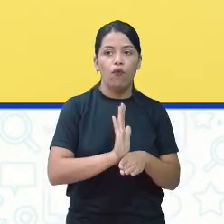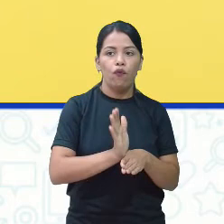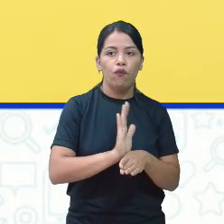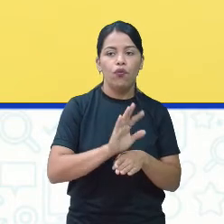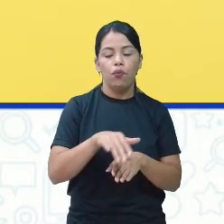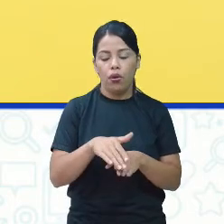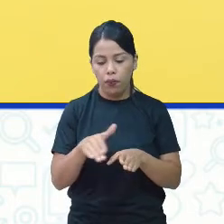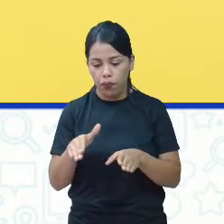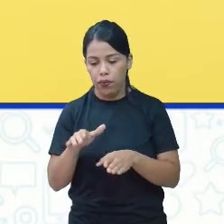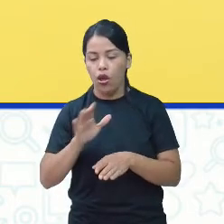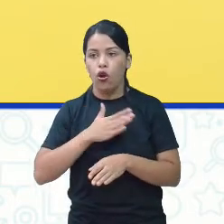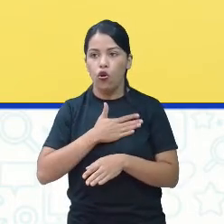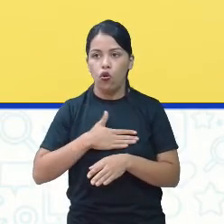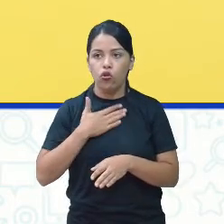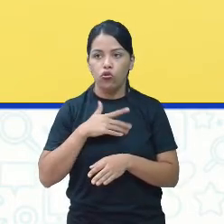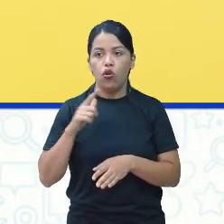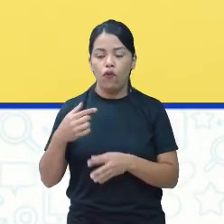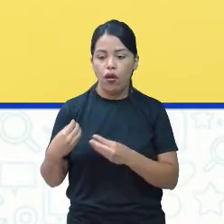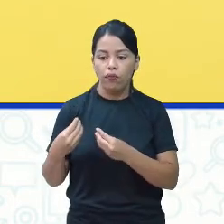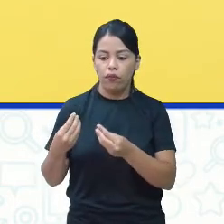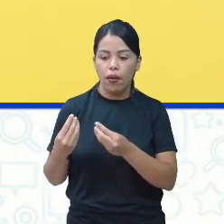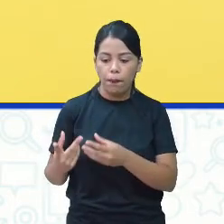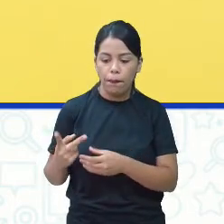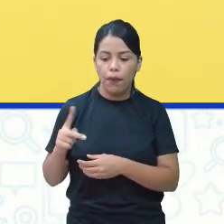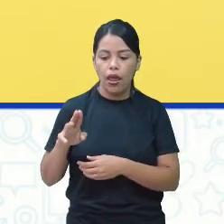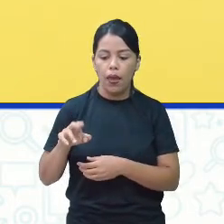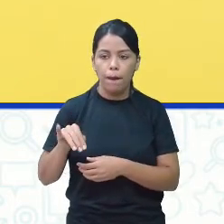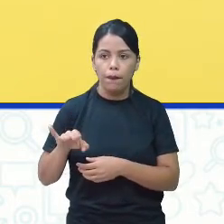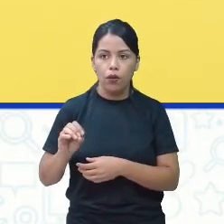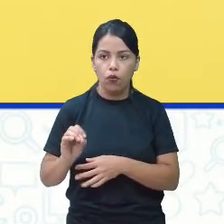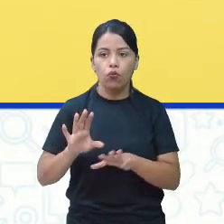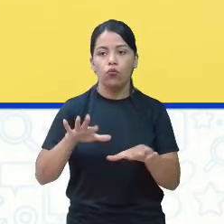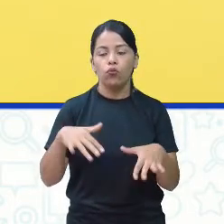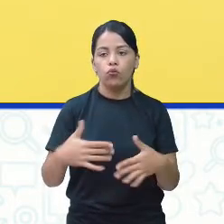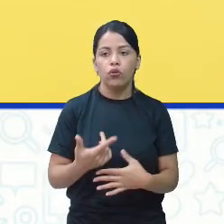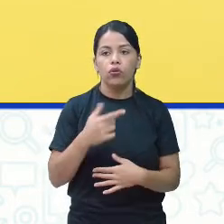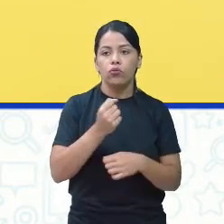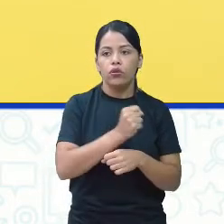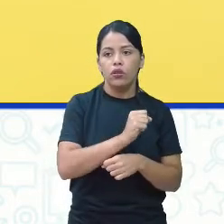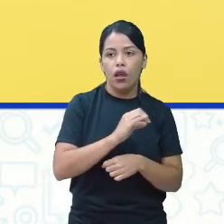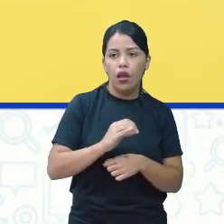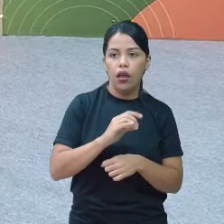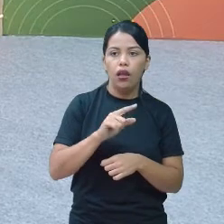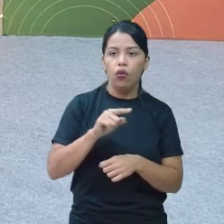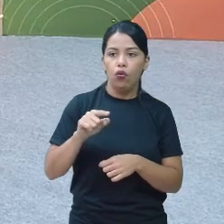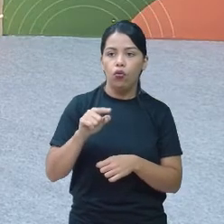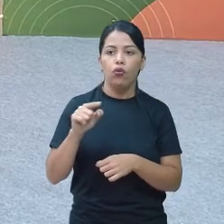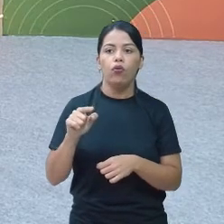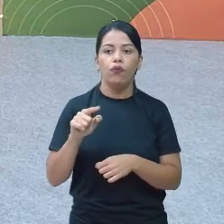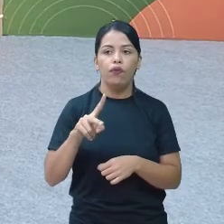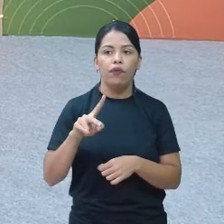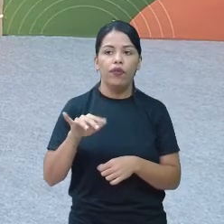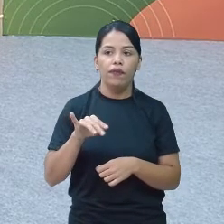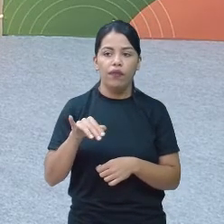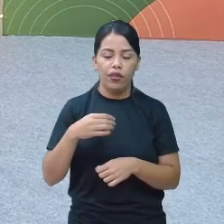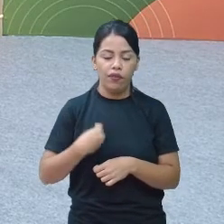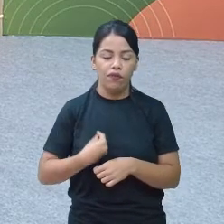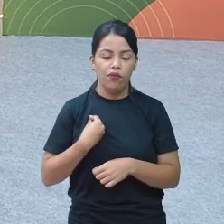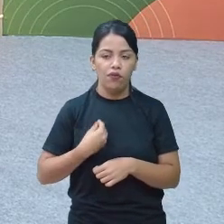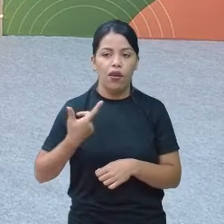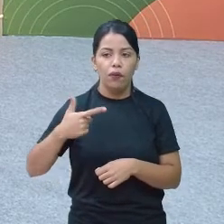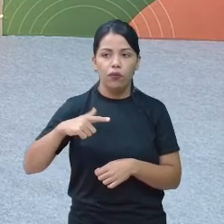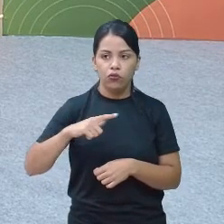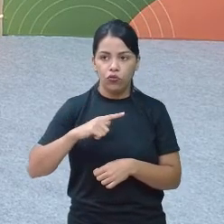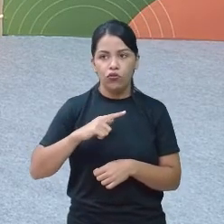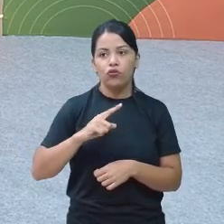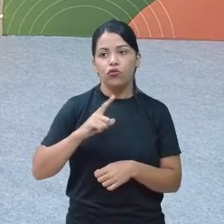o século, pontilhado, vivemos, tem trazido grandes transformações ao planeta. Então, a gente percebe que está faltando aqui alguma